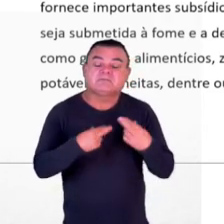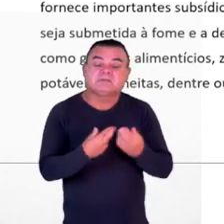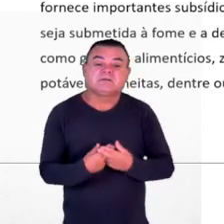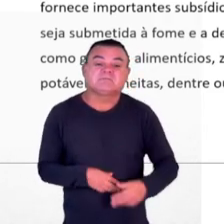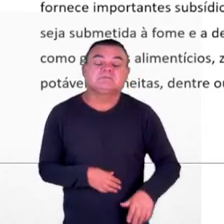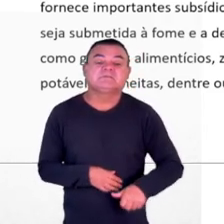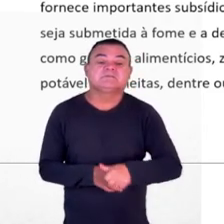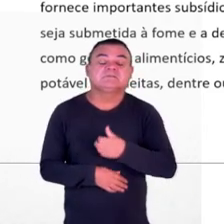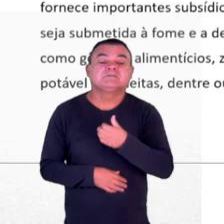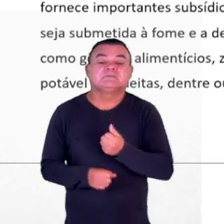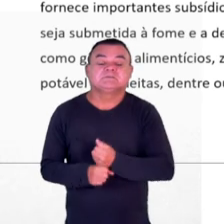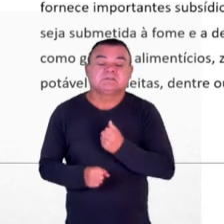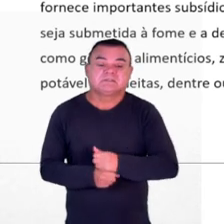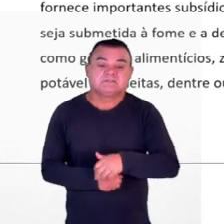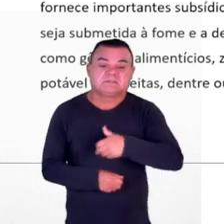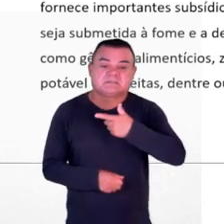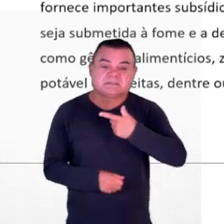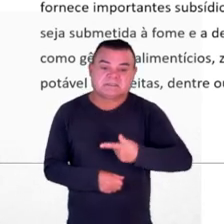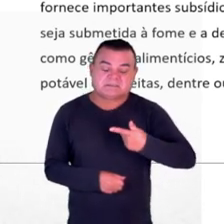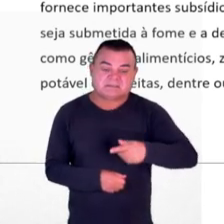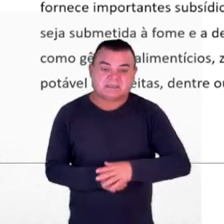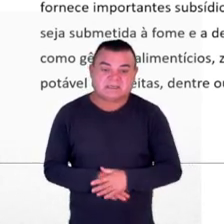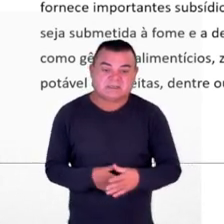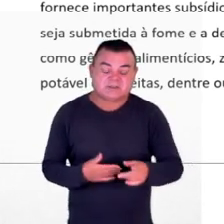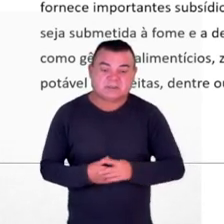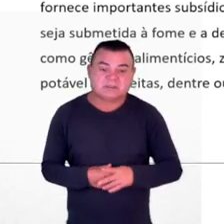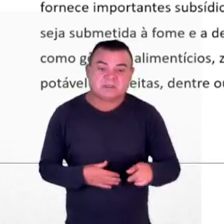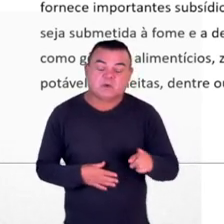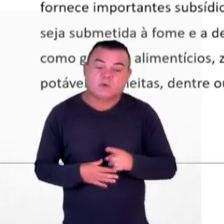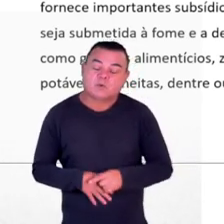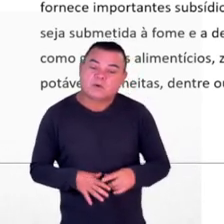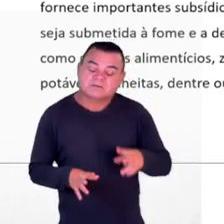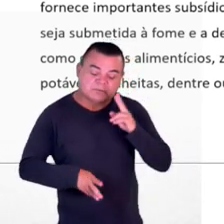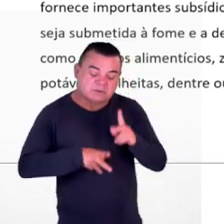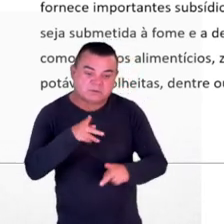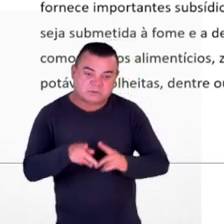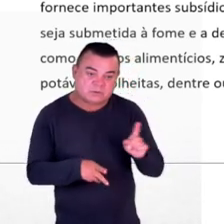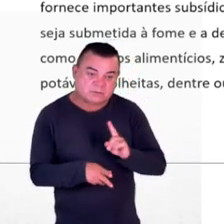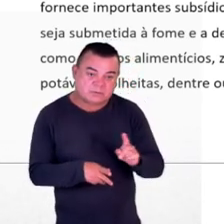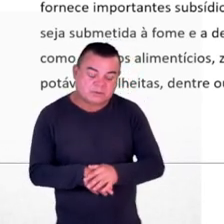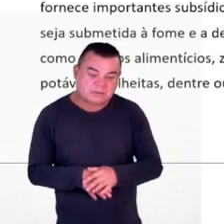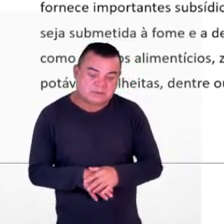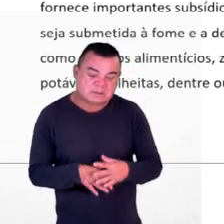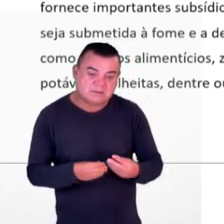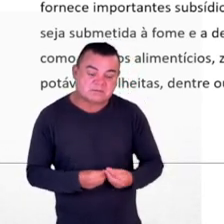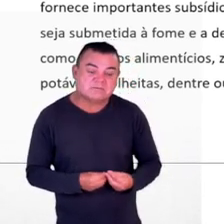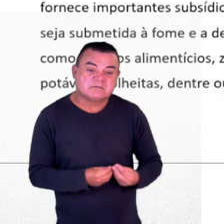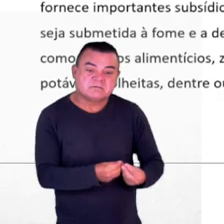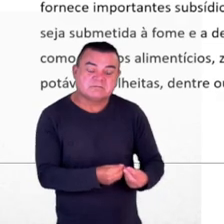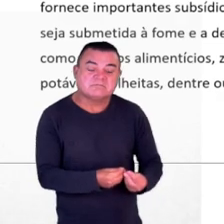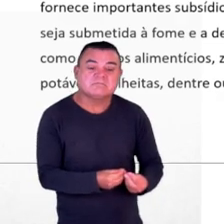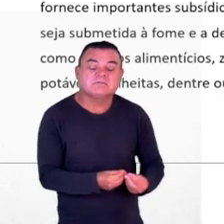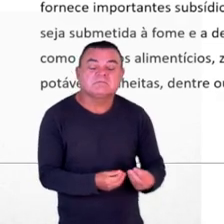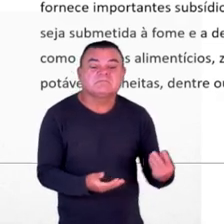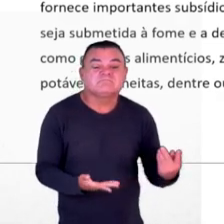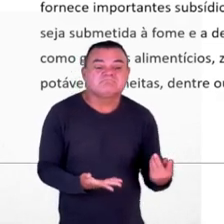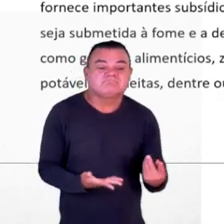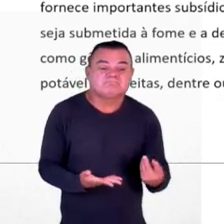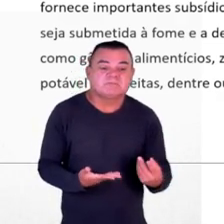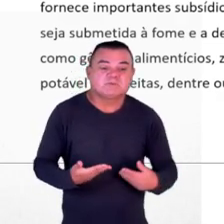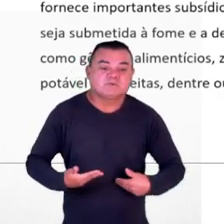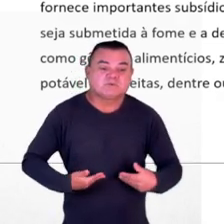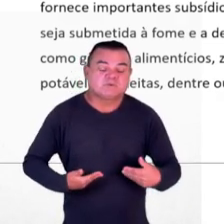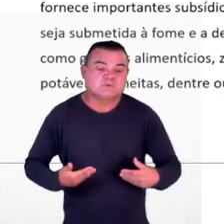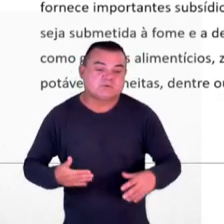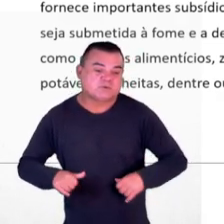seja submetida à fome a destruição de bens indispensáveis a subsistência como gêneros alimentícios